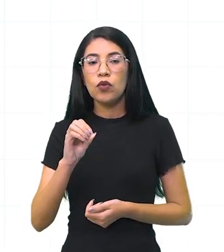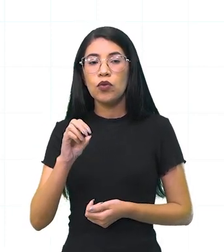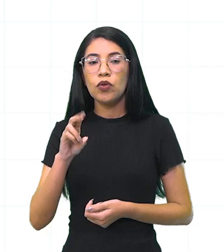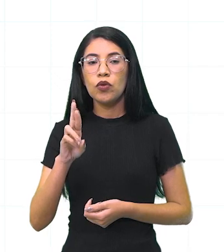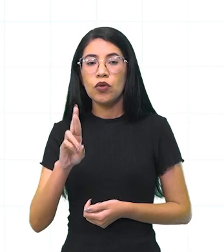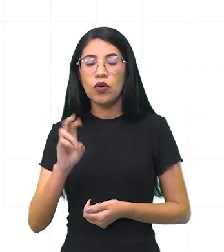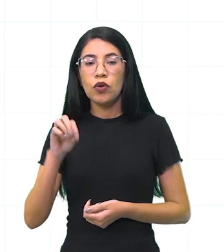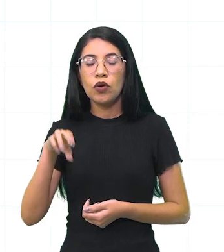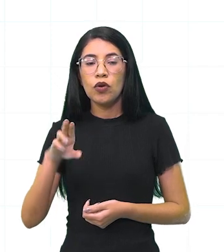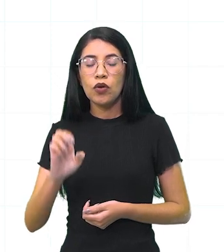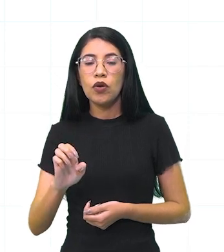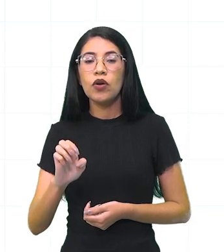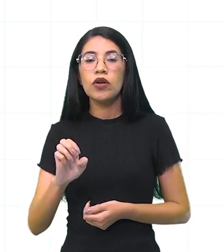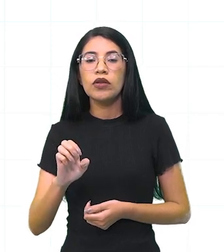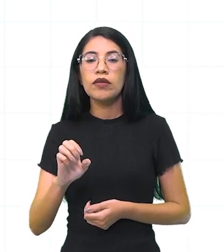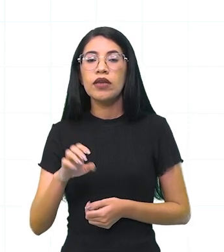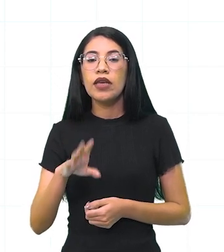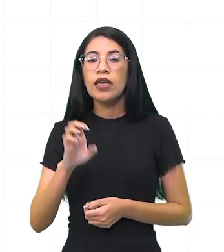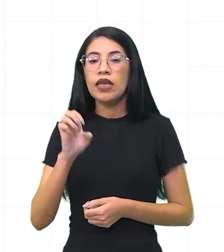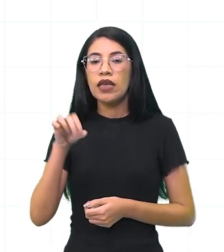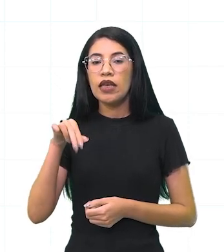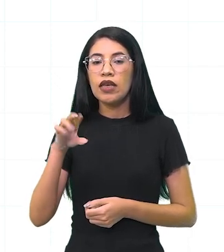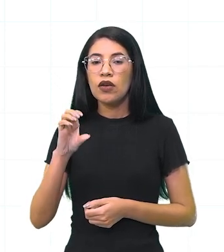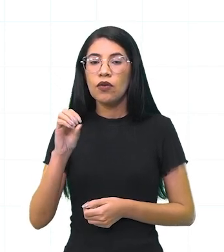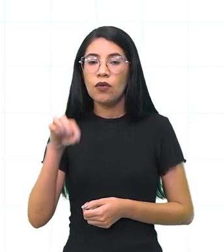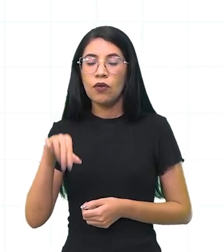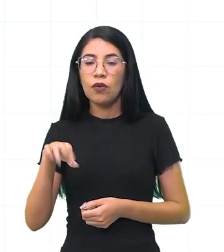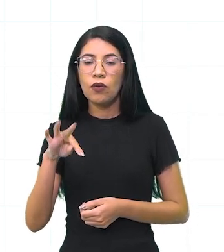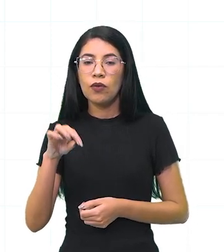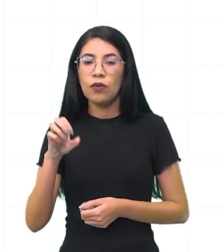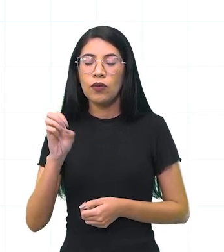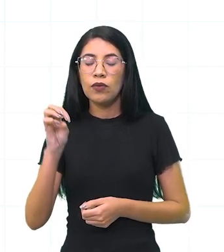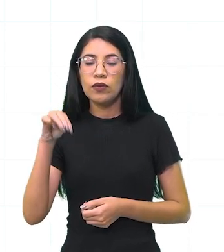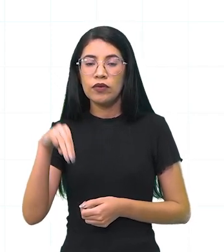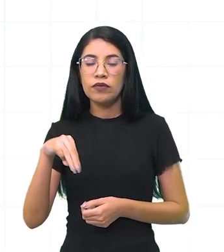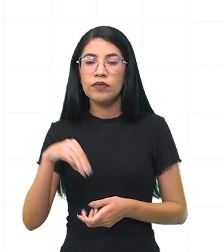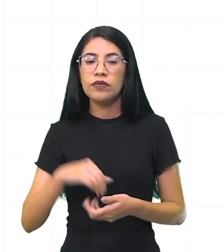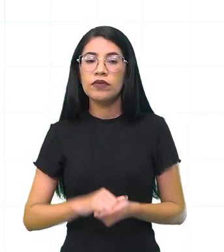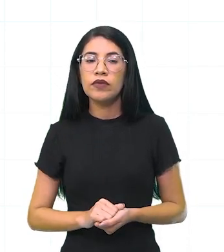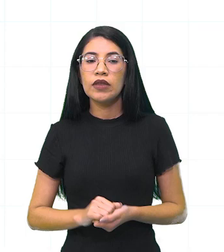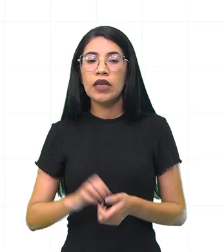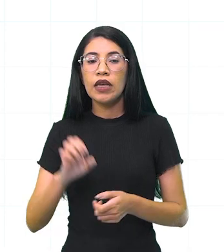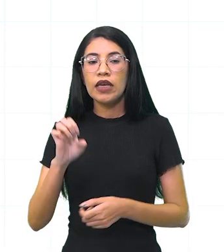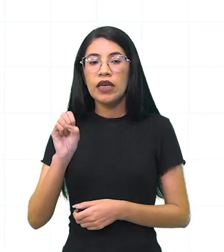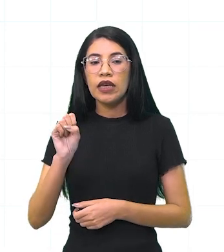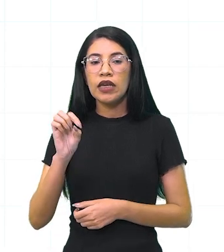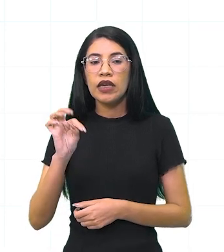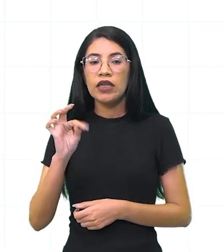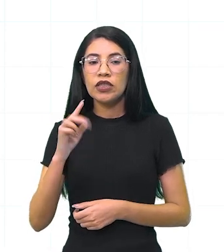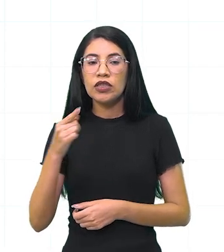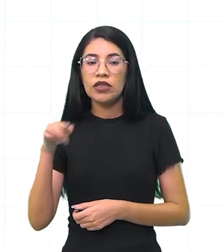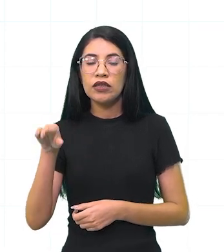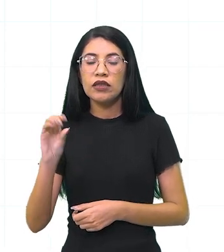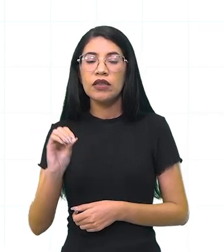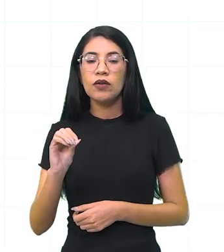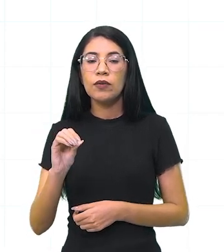verbo, encontram, é verbo, estão, verbo e